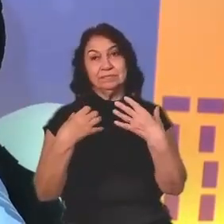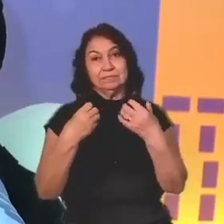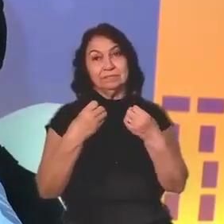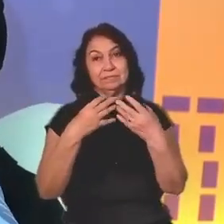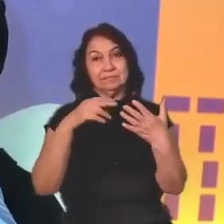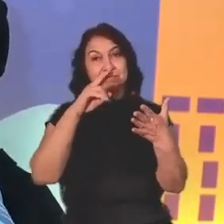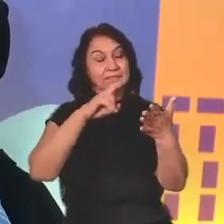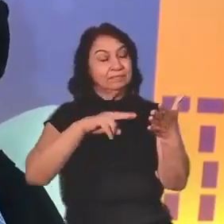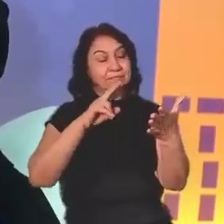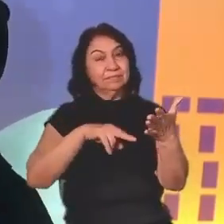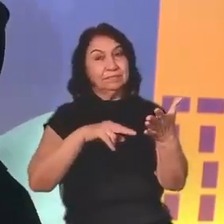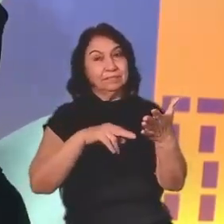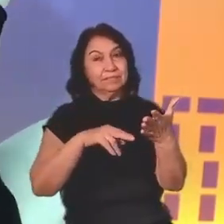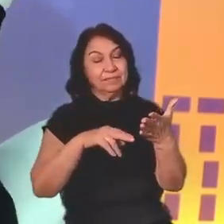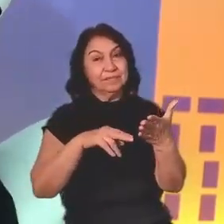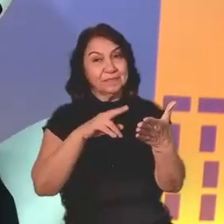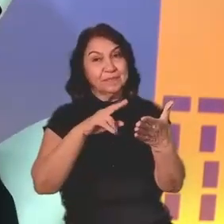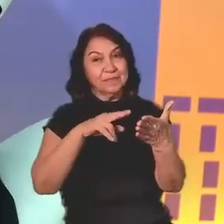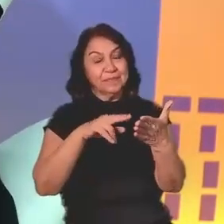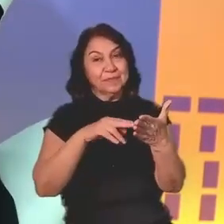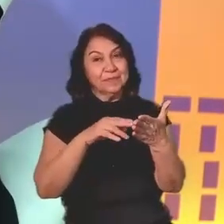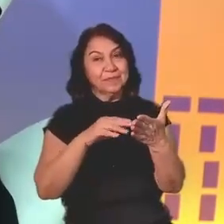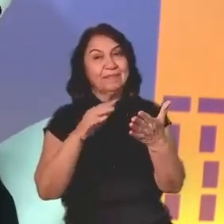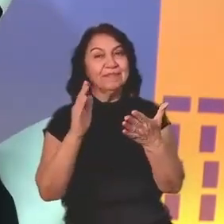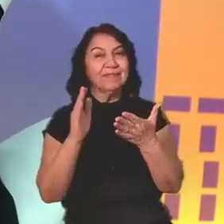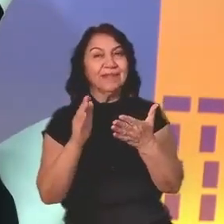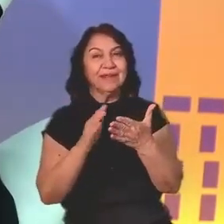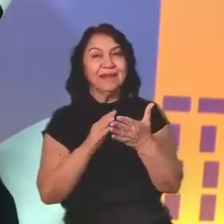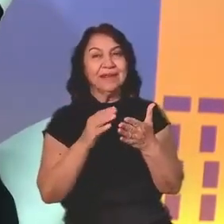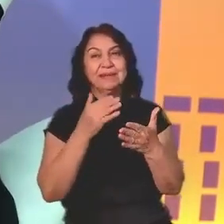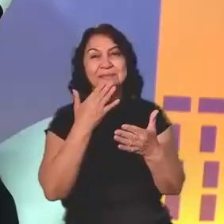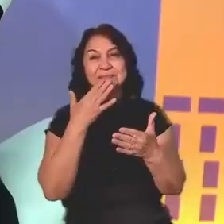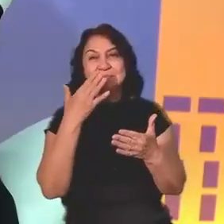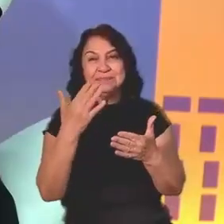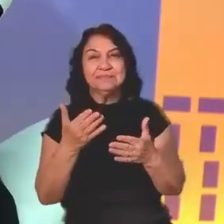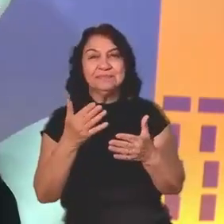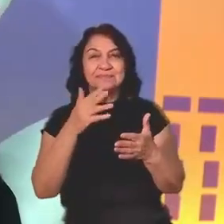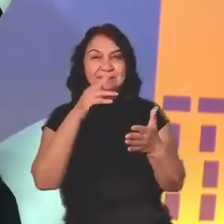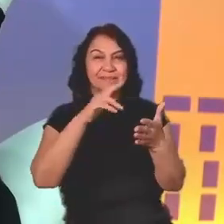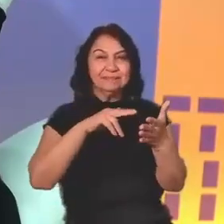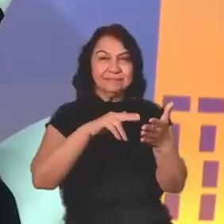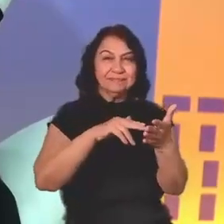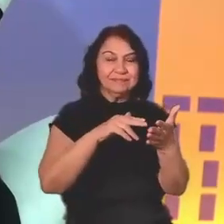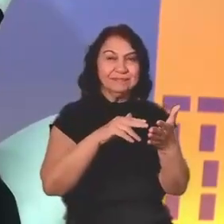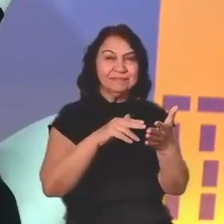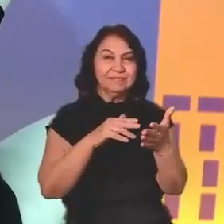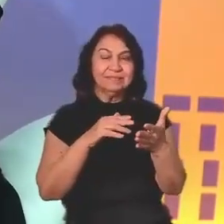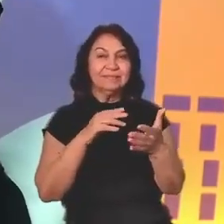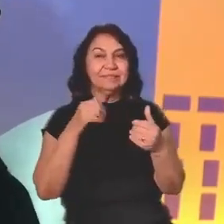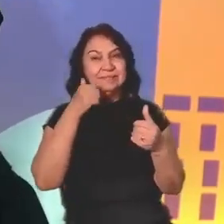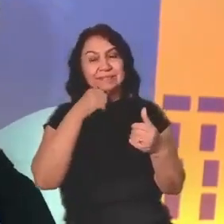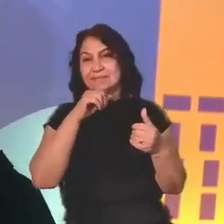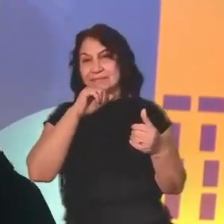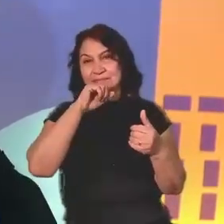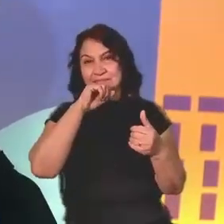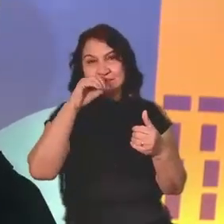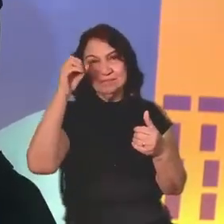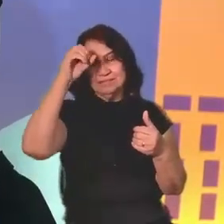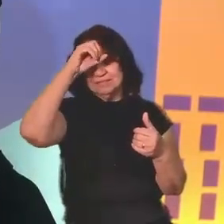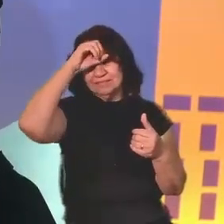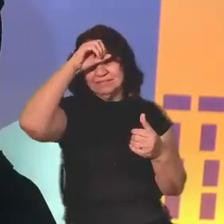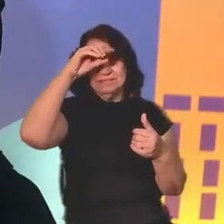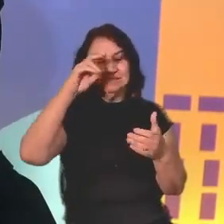livro e pedia para mim ler para ela. E ela conhecia as letras, mas não